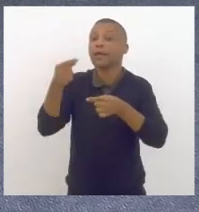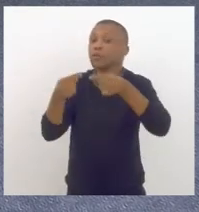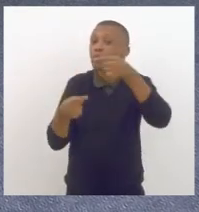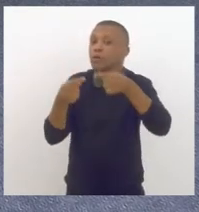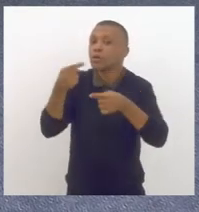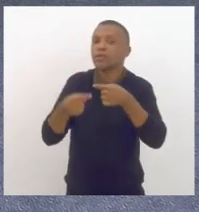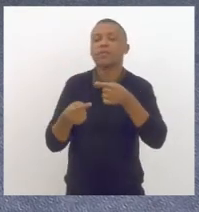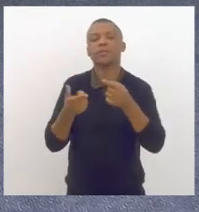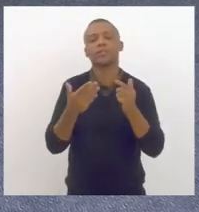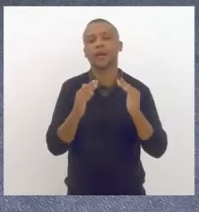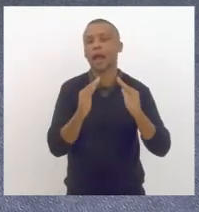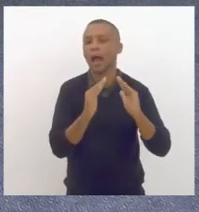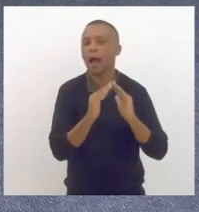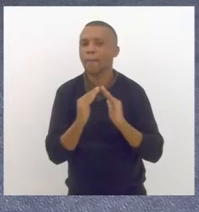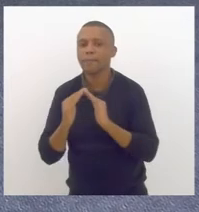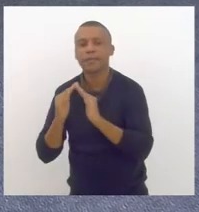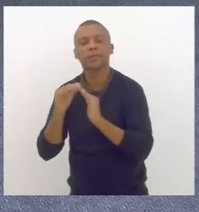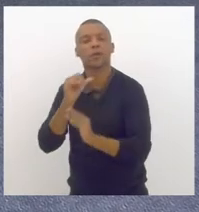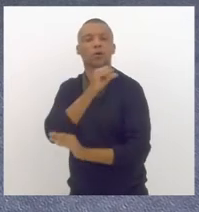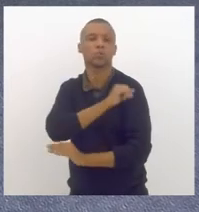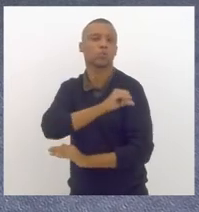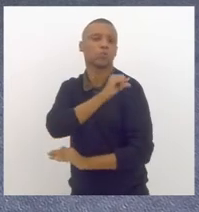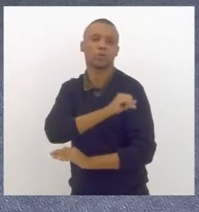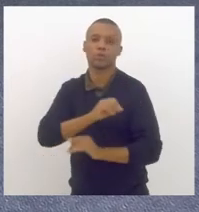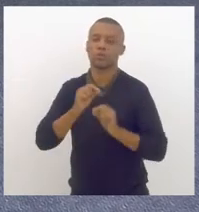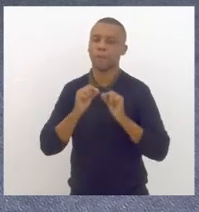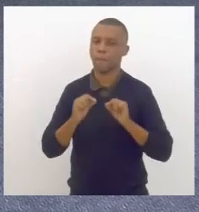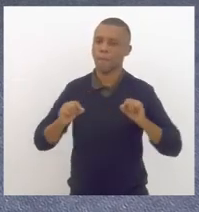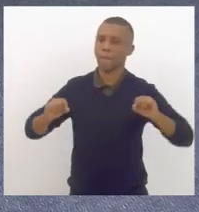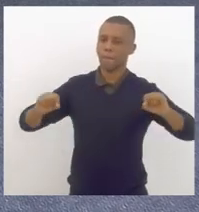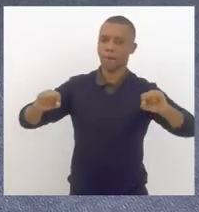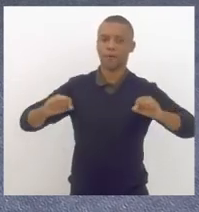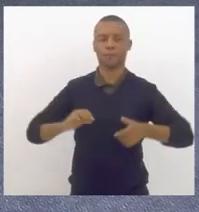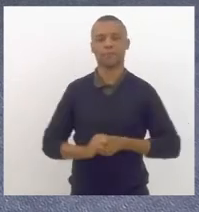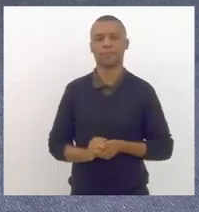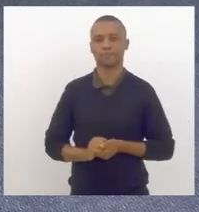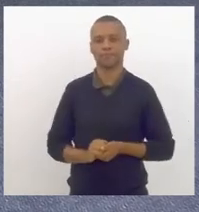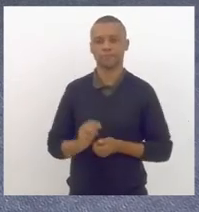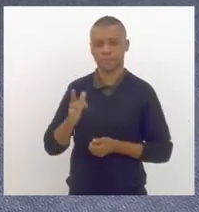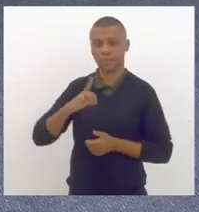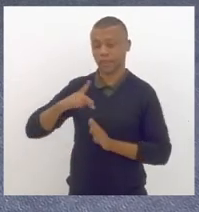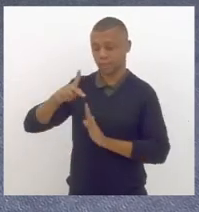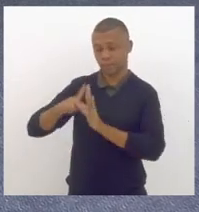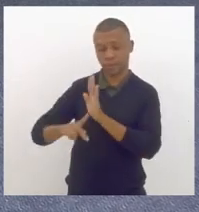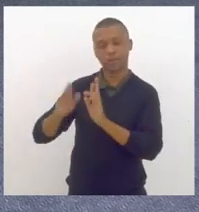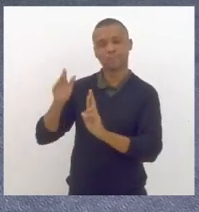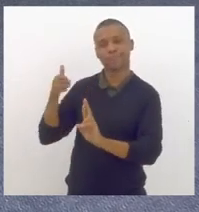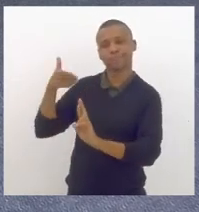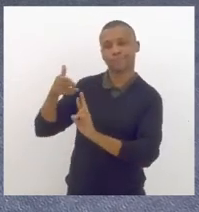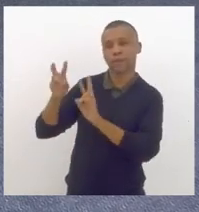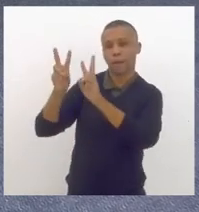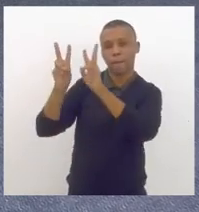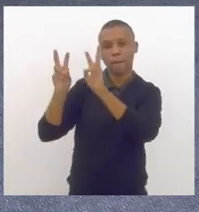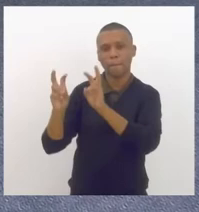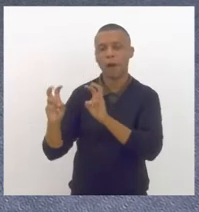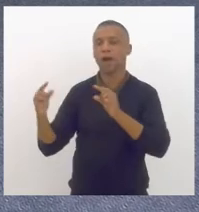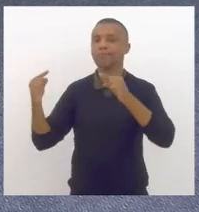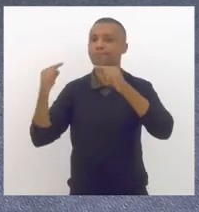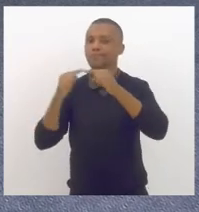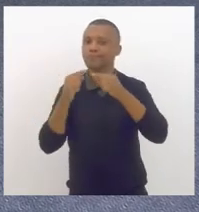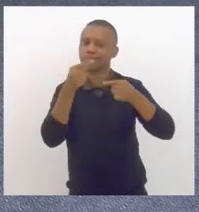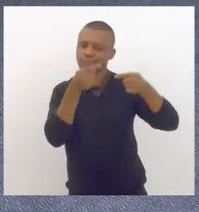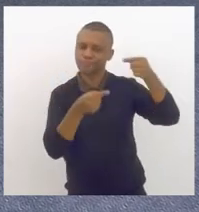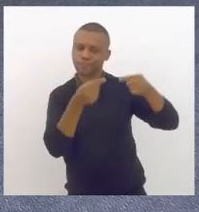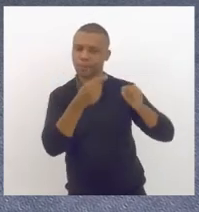habitacionais no Estado do Rio de Janeiro. Porque, além desse projeto que Vossa Excelência fez referência, que trata de tema correlato a esse que está em